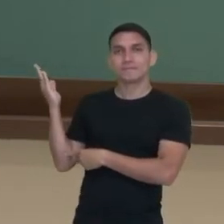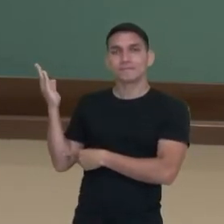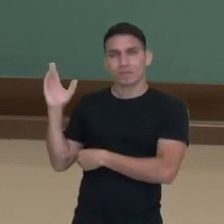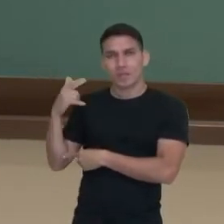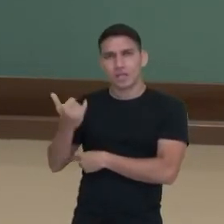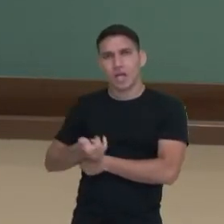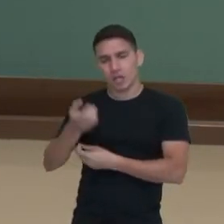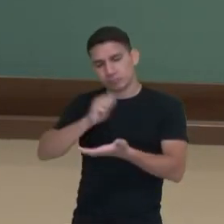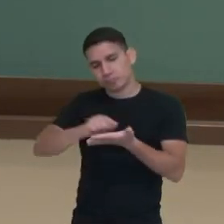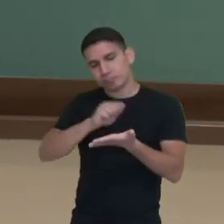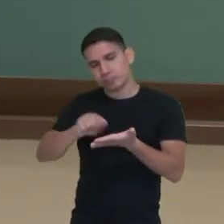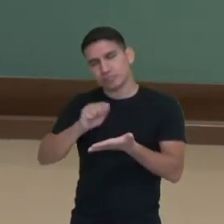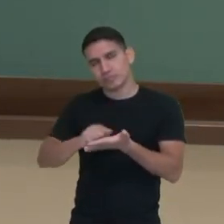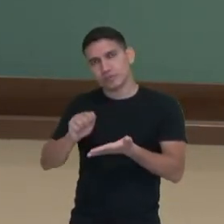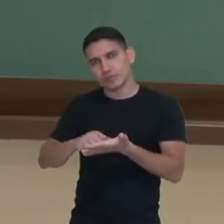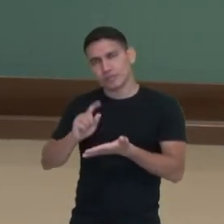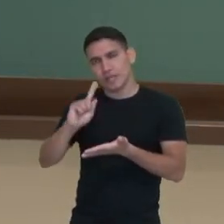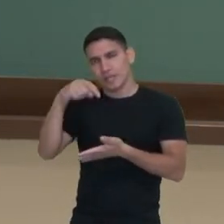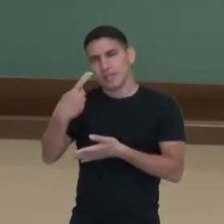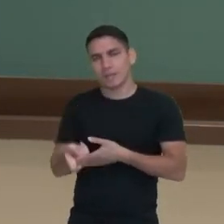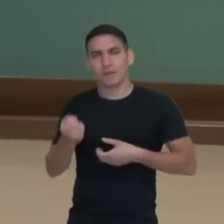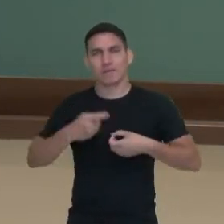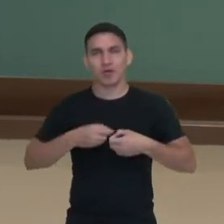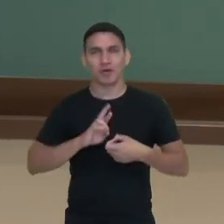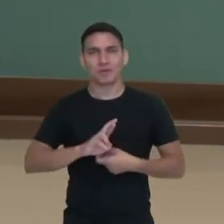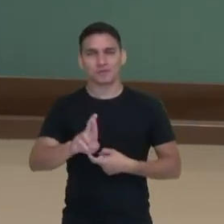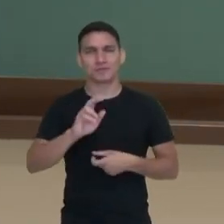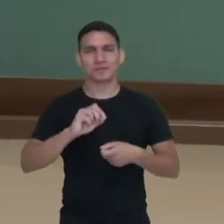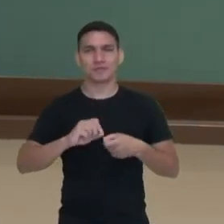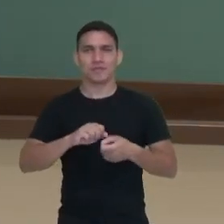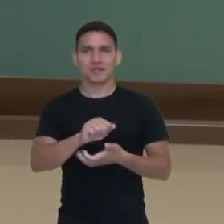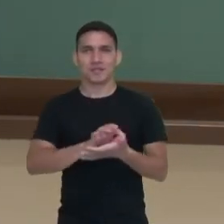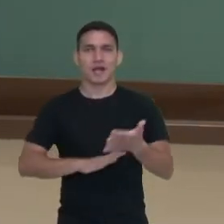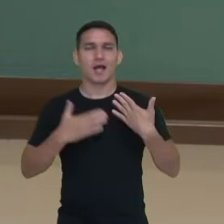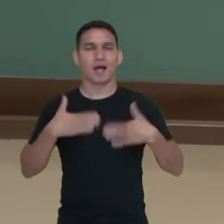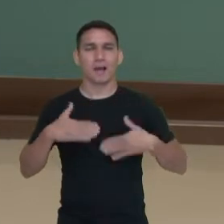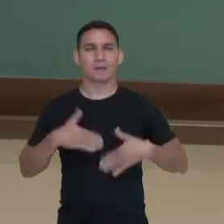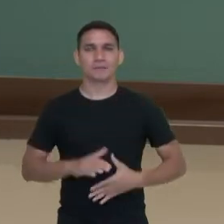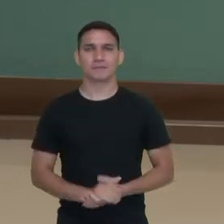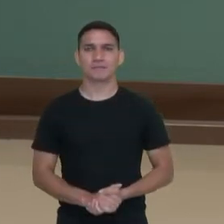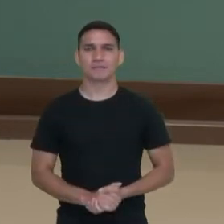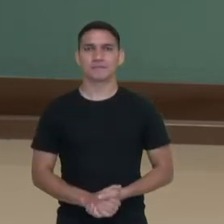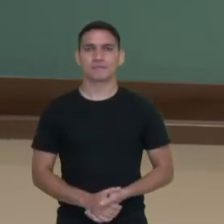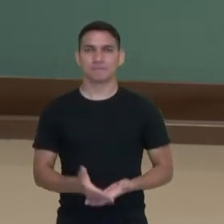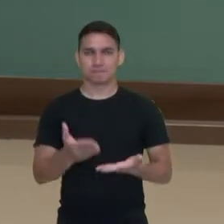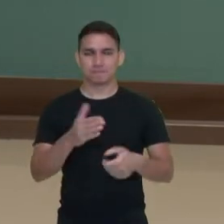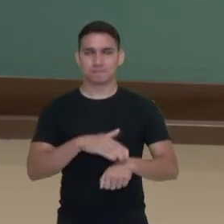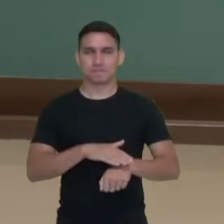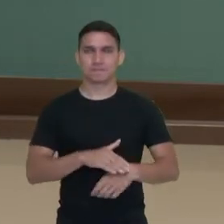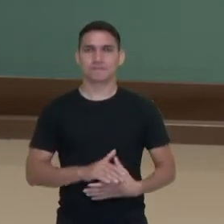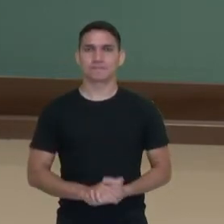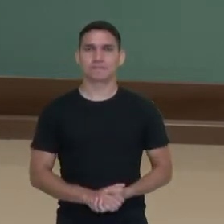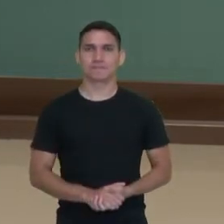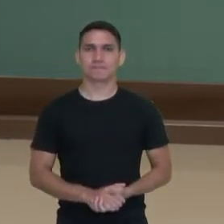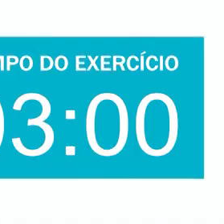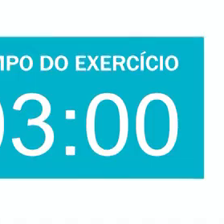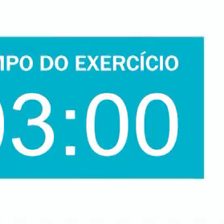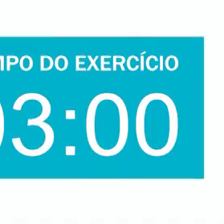o enunciado do exercício, para depois vocês poderem realizar com mais tempo, tá bom? Tempinho para vocês.